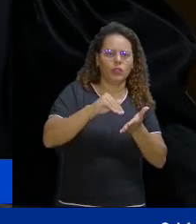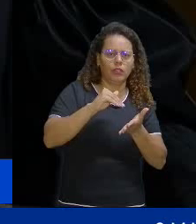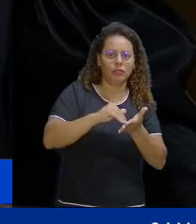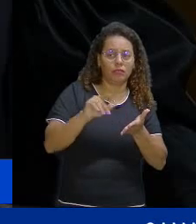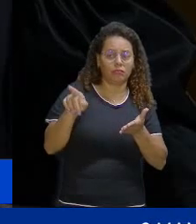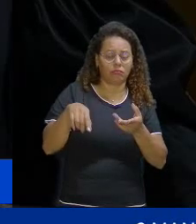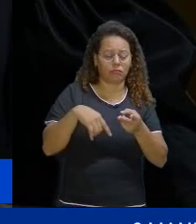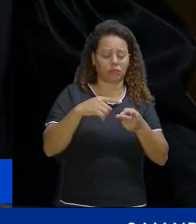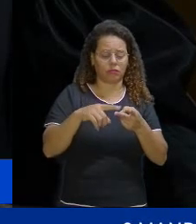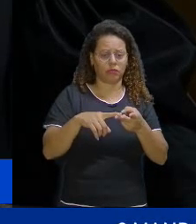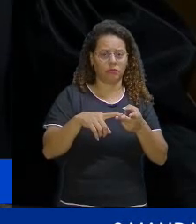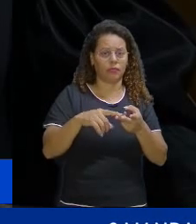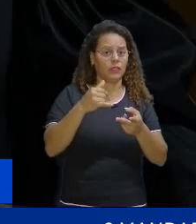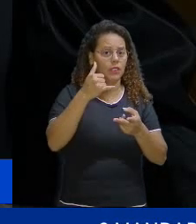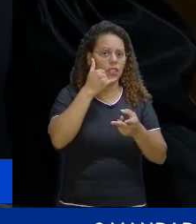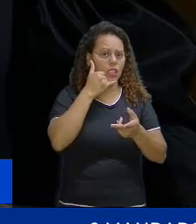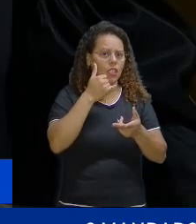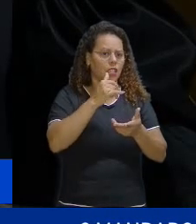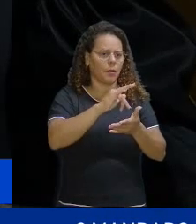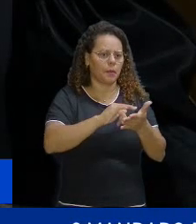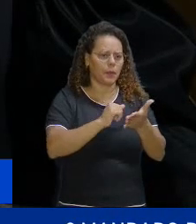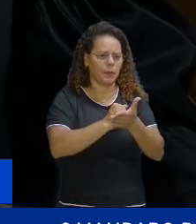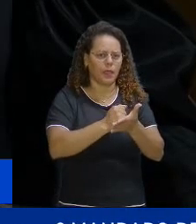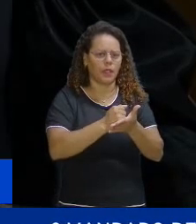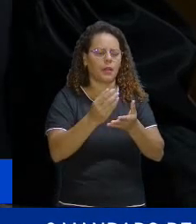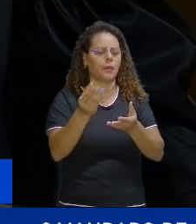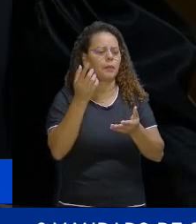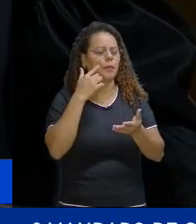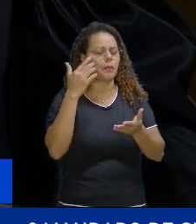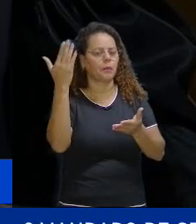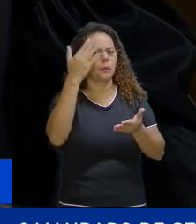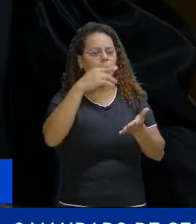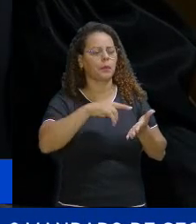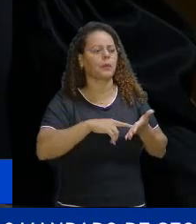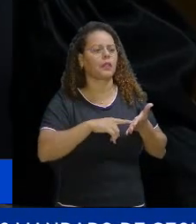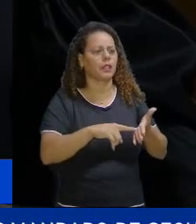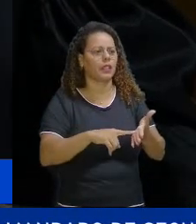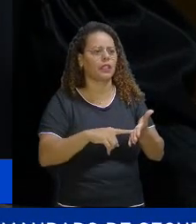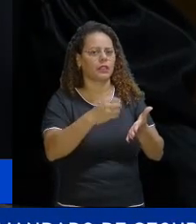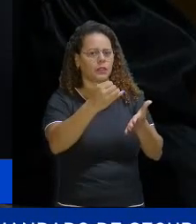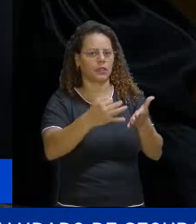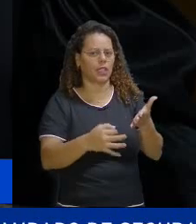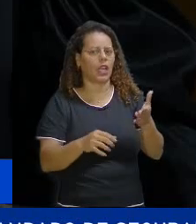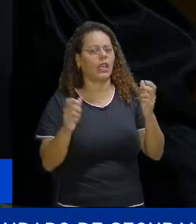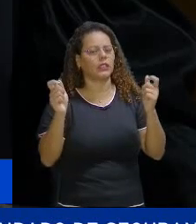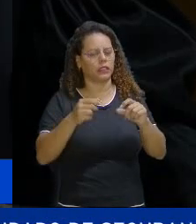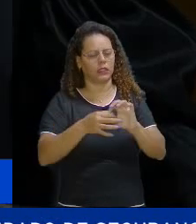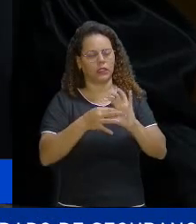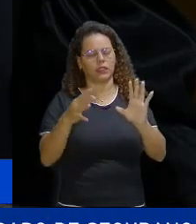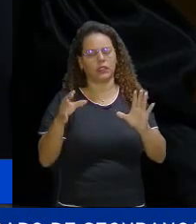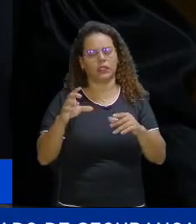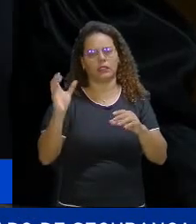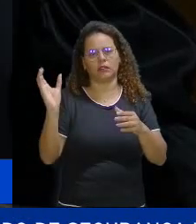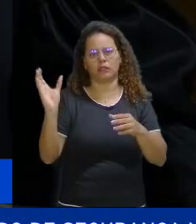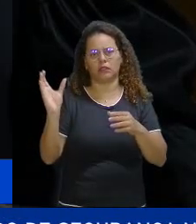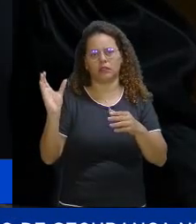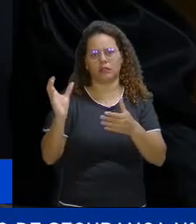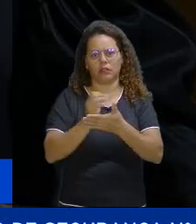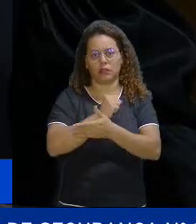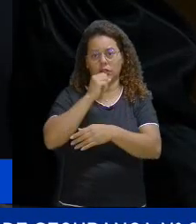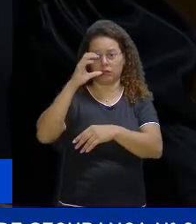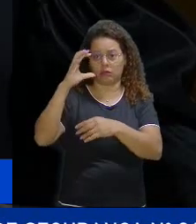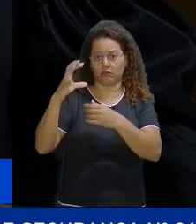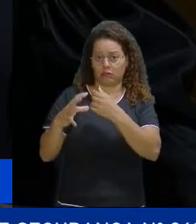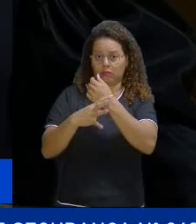da proporcionalidade e só pode ser deferida diante de provas robustas que justifiquem a medida, motivo pelos